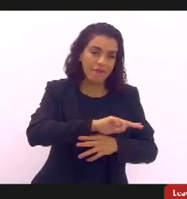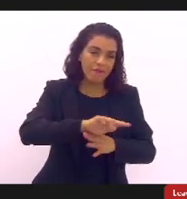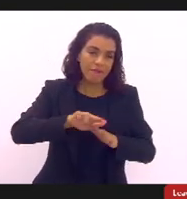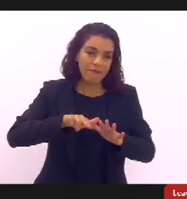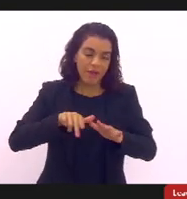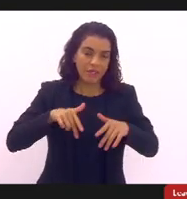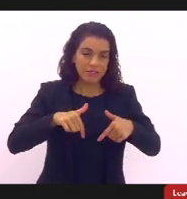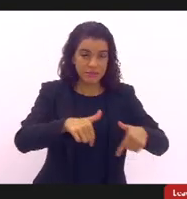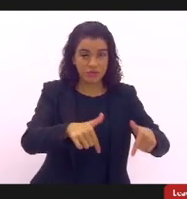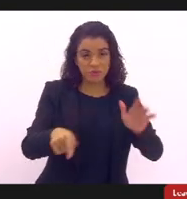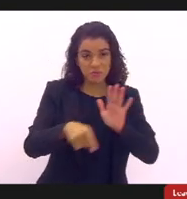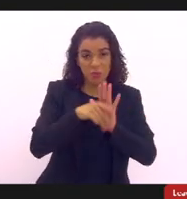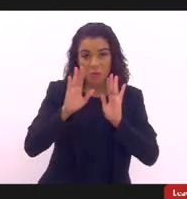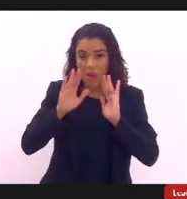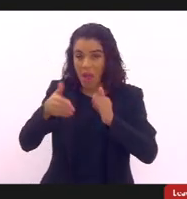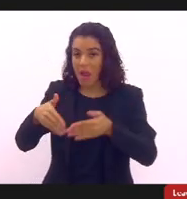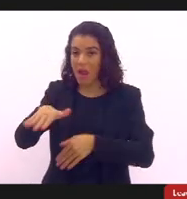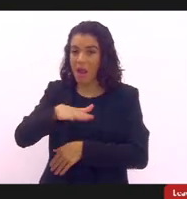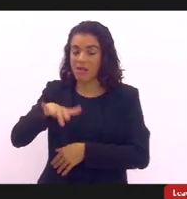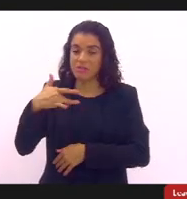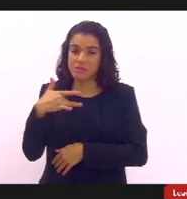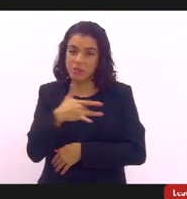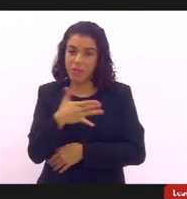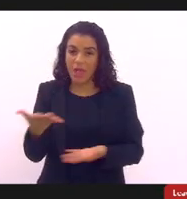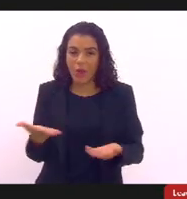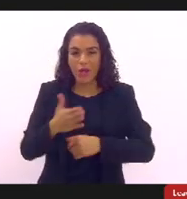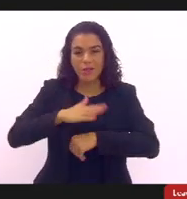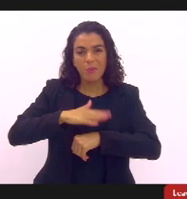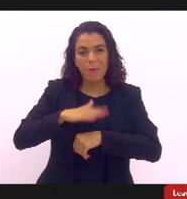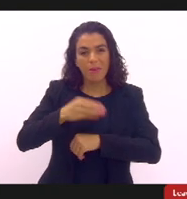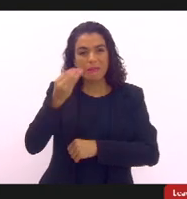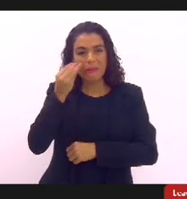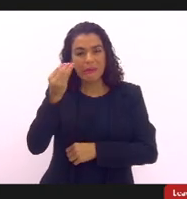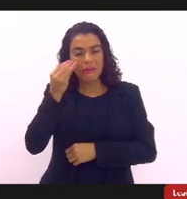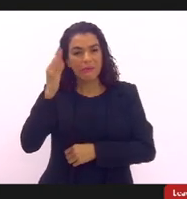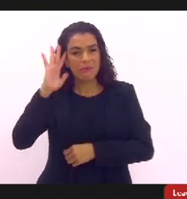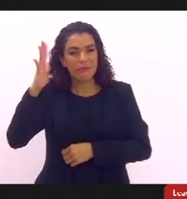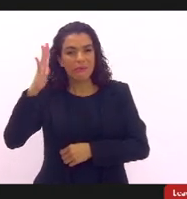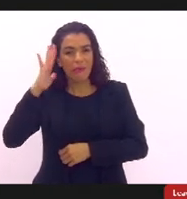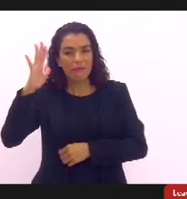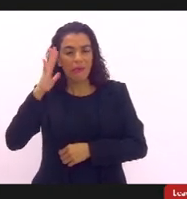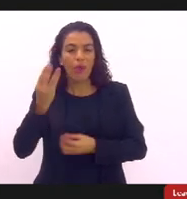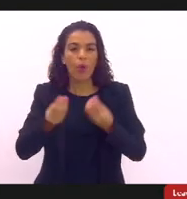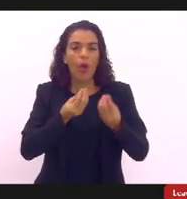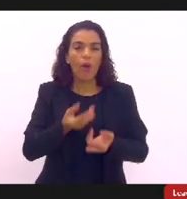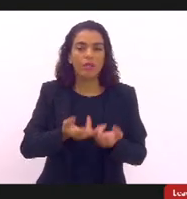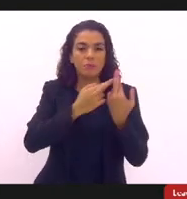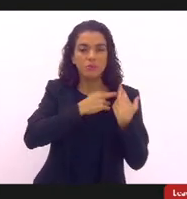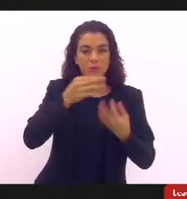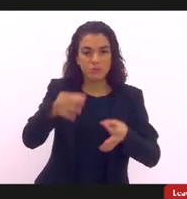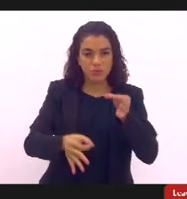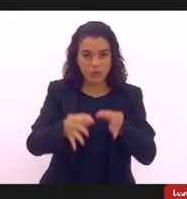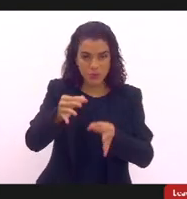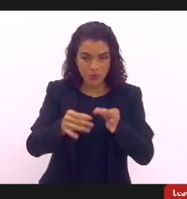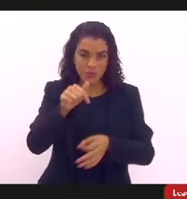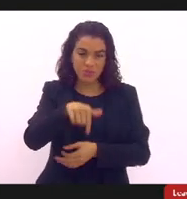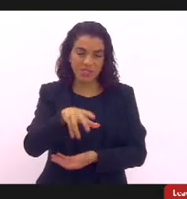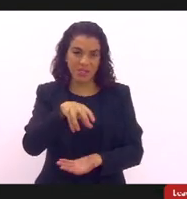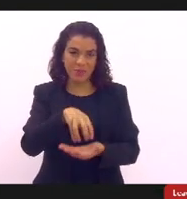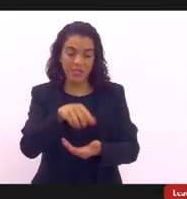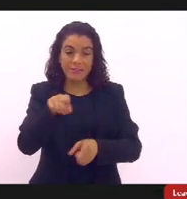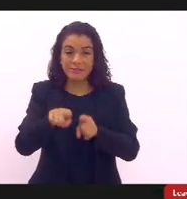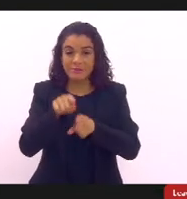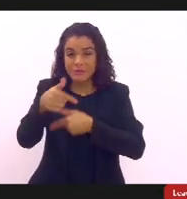de saúde. Né? Então, a gente está nesse momento de entender a natureza jurídica dessa unidade, né, trabalhar